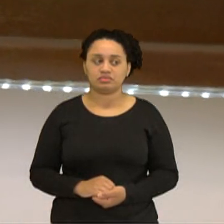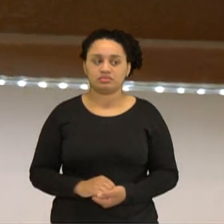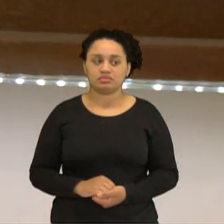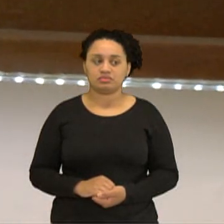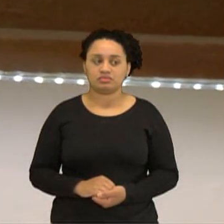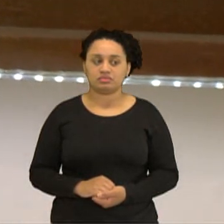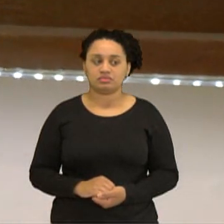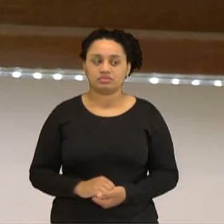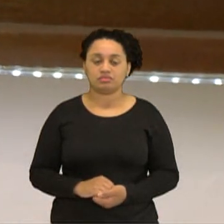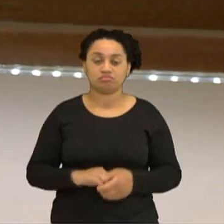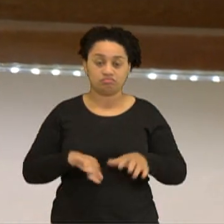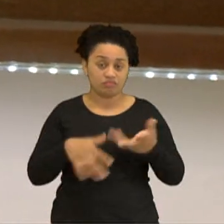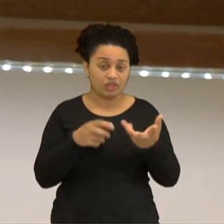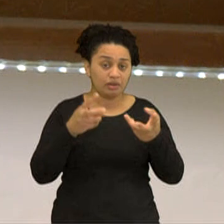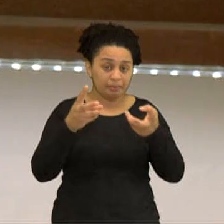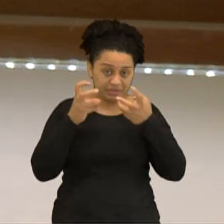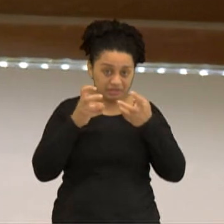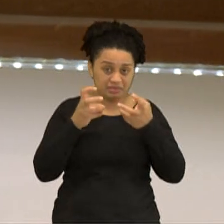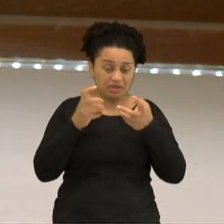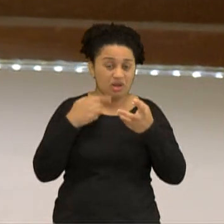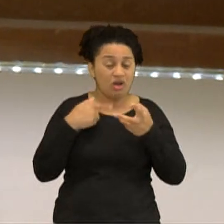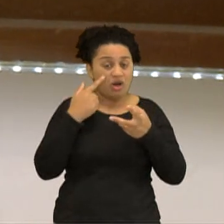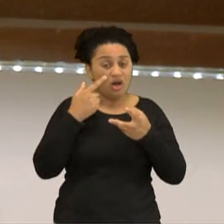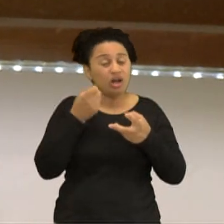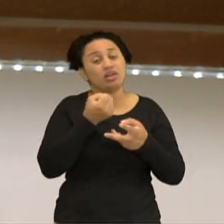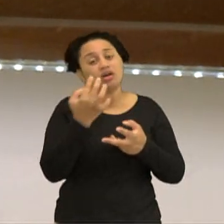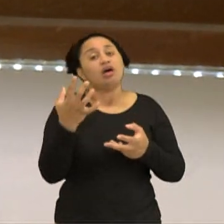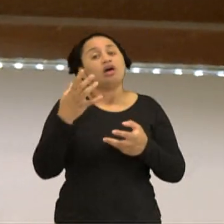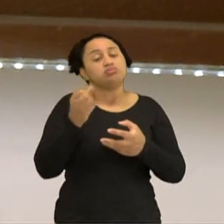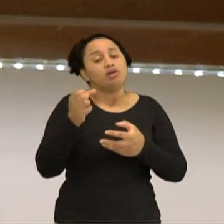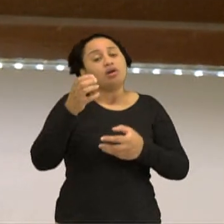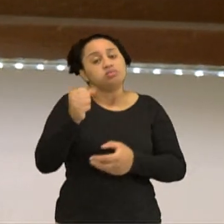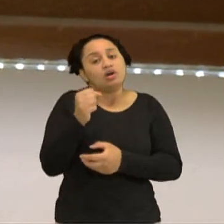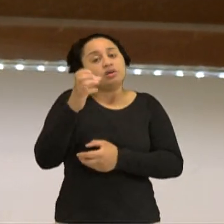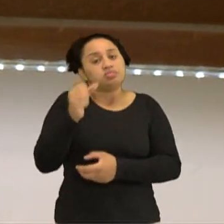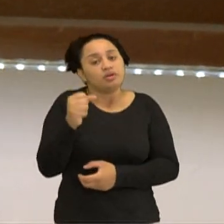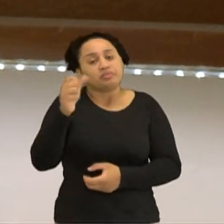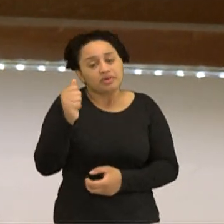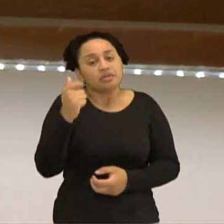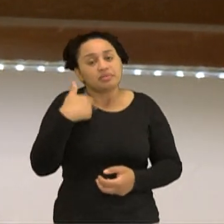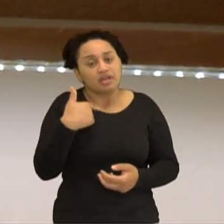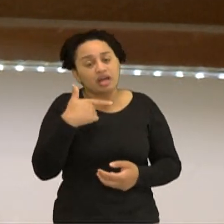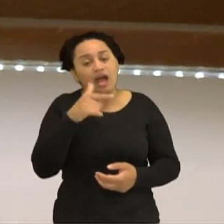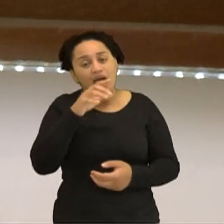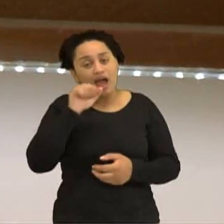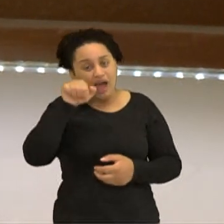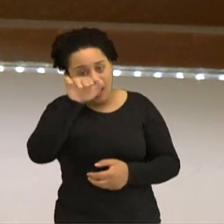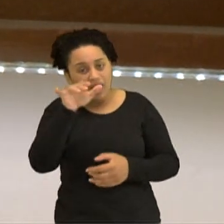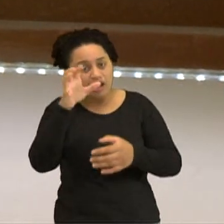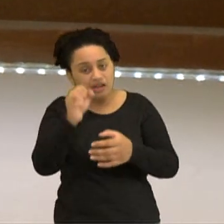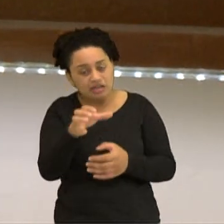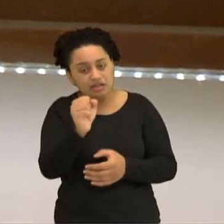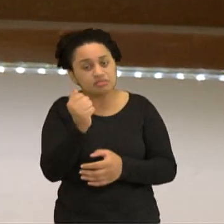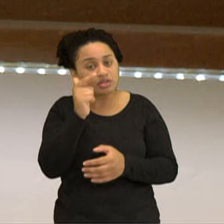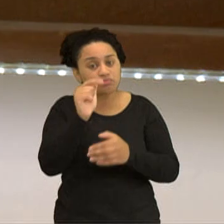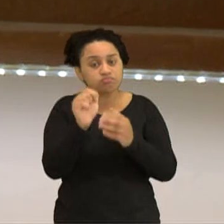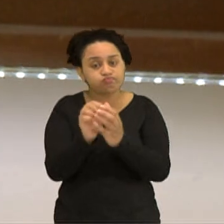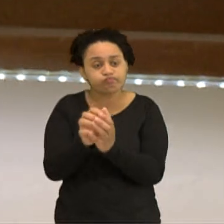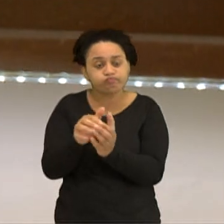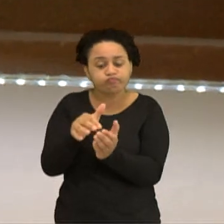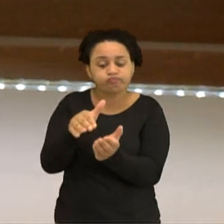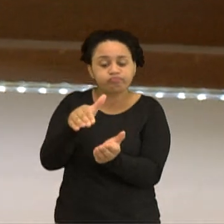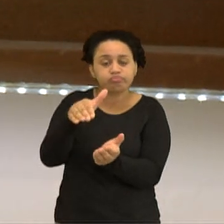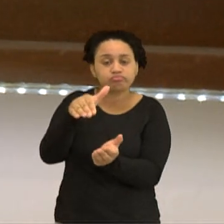Então, pessoal, vejam, essa é a quantidade de ar que eu estou precisando trazer aqui para esse pulmão, para enchê-lo.